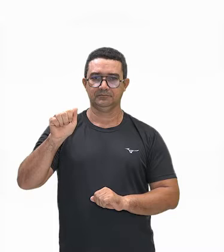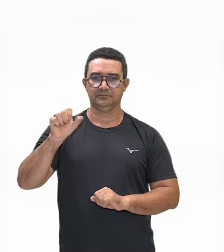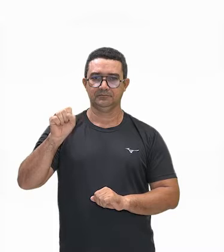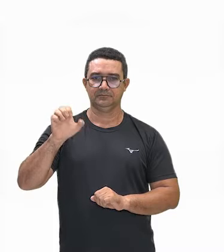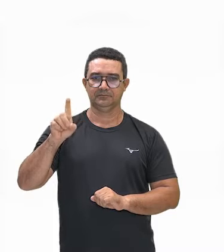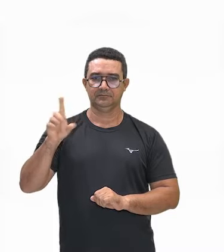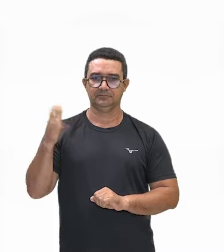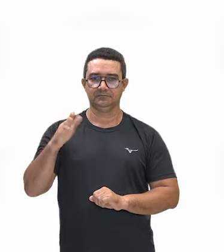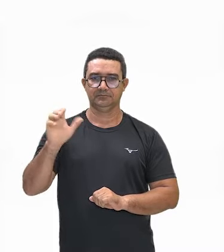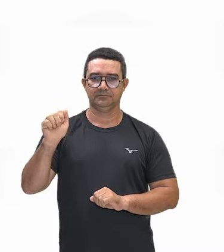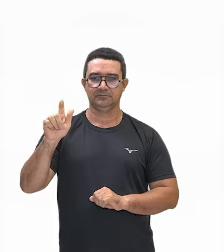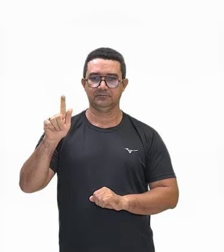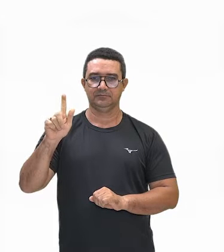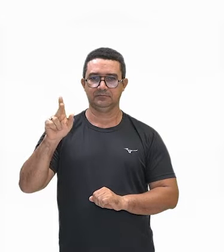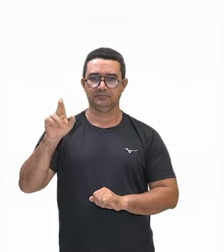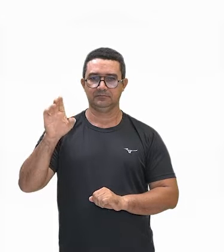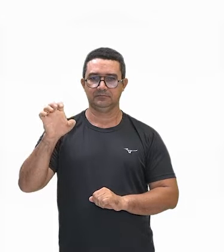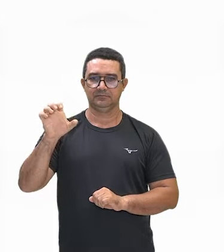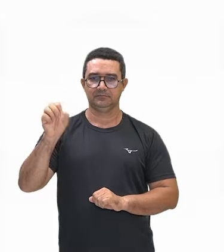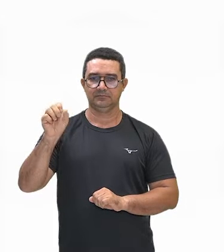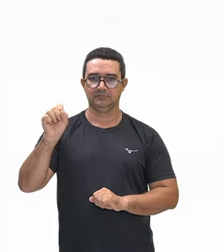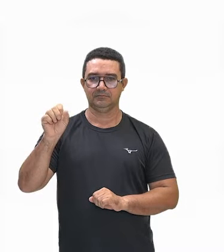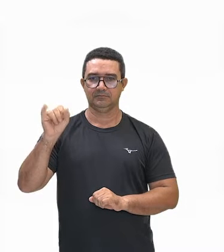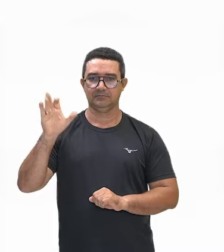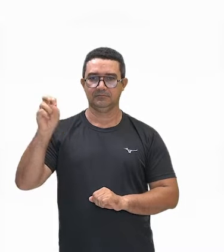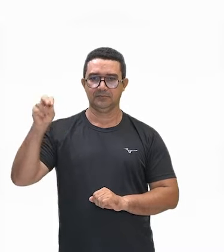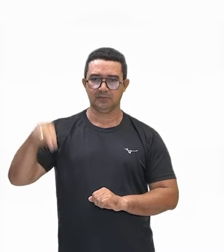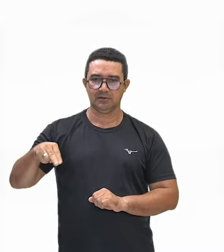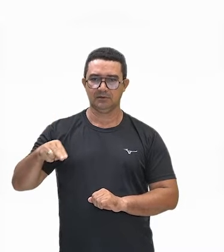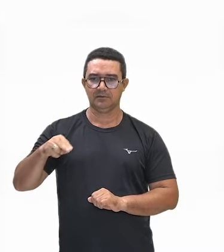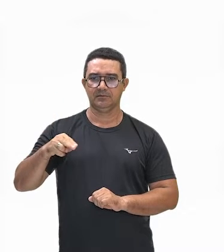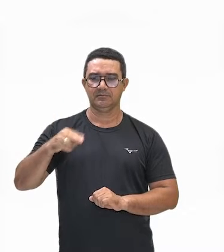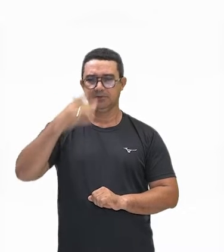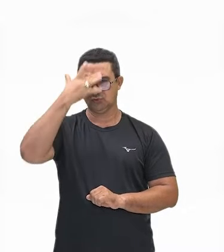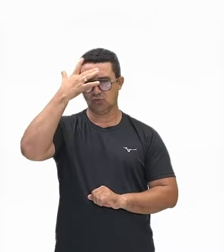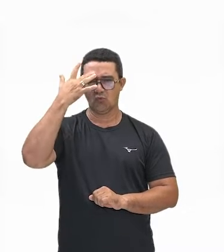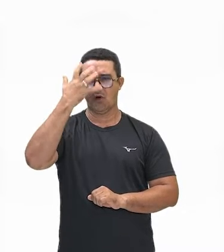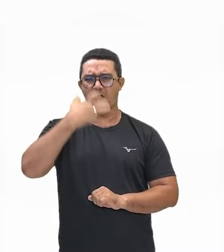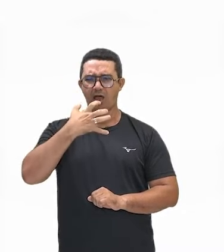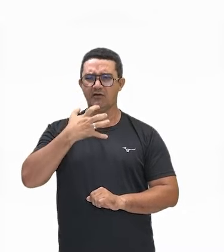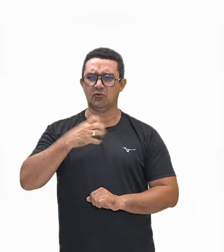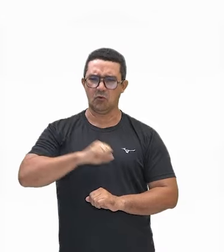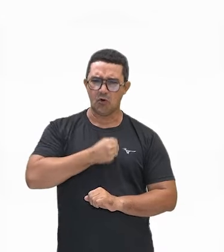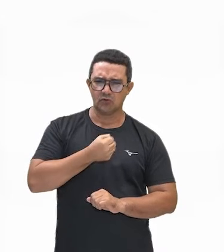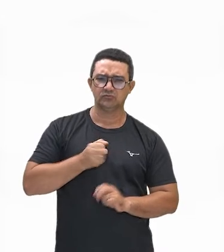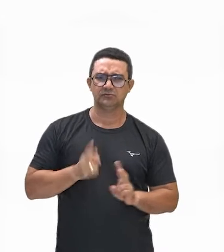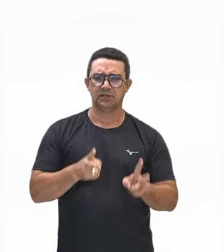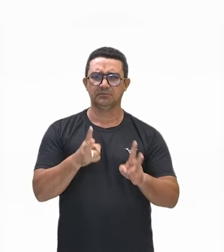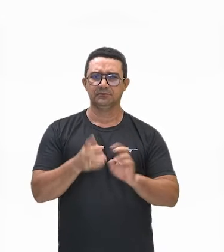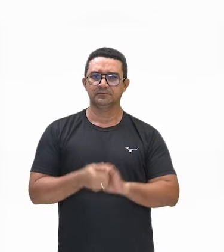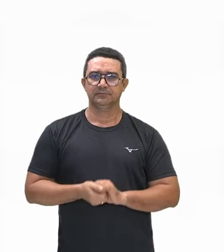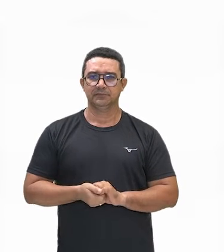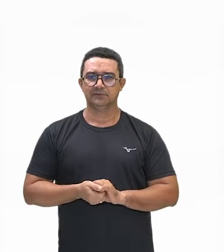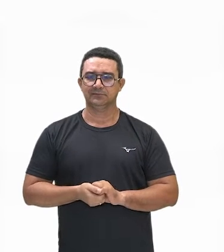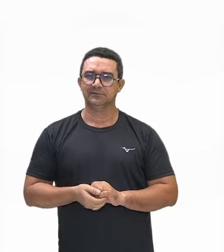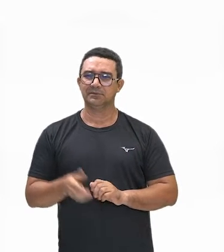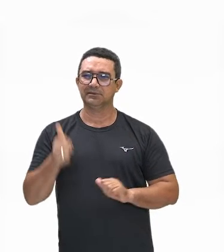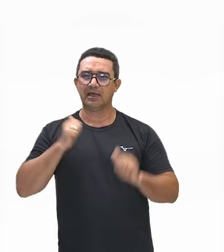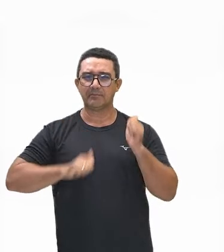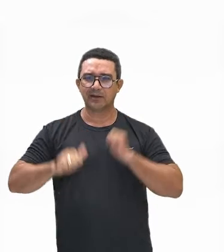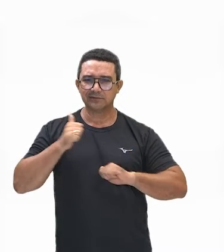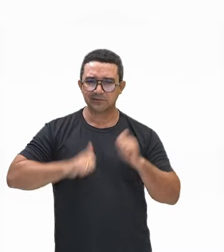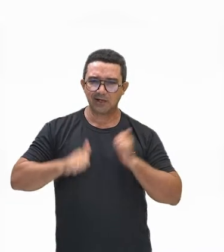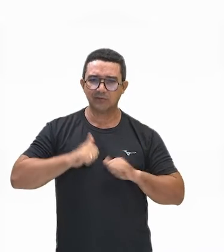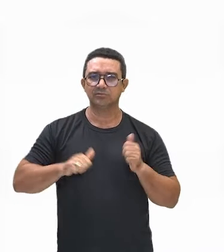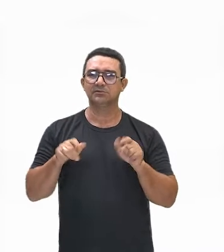Depressão, kidney damage, problemas então nos rins, kidney damage, problema, né, nos rins, causando ali problemas